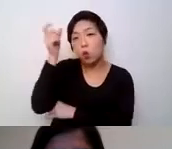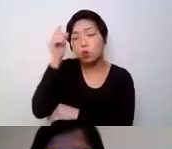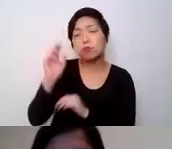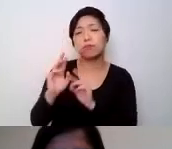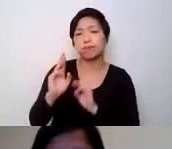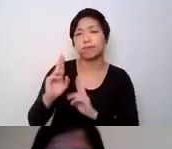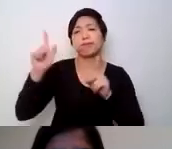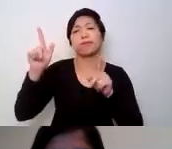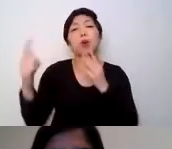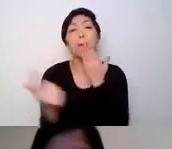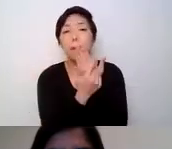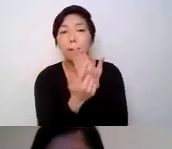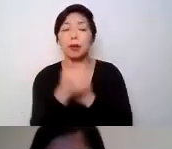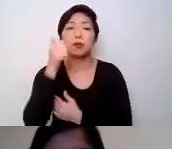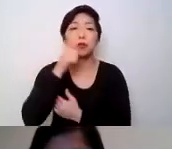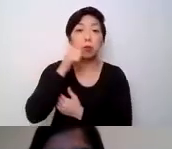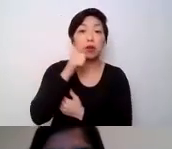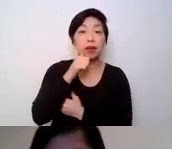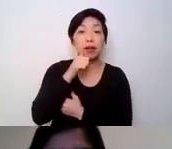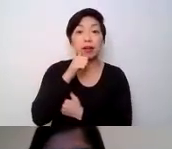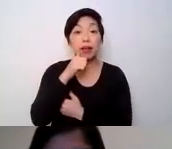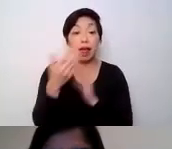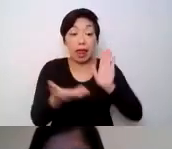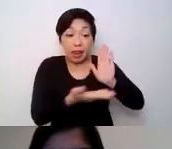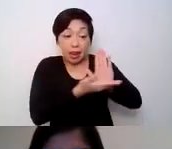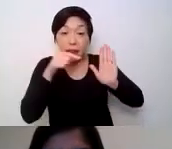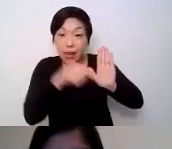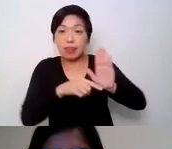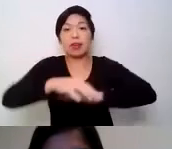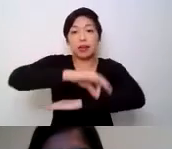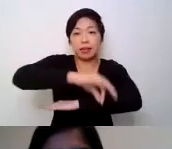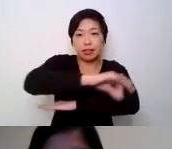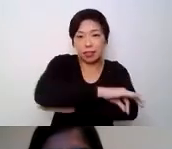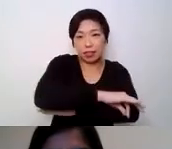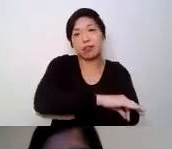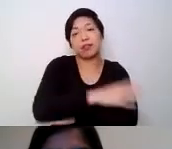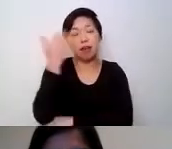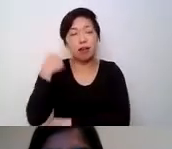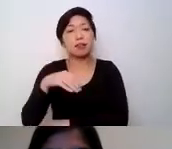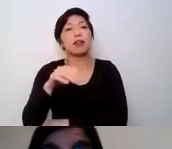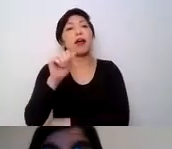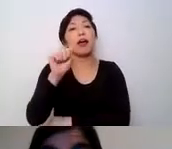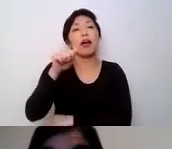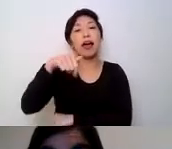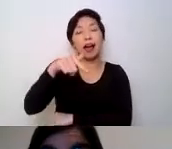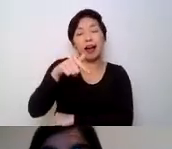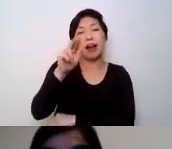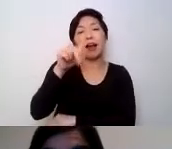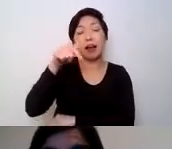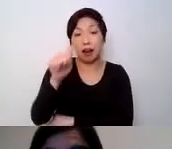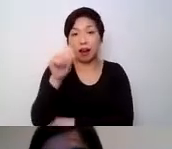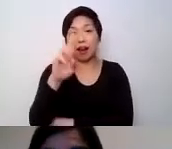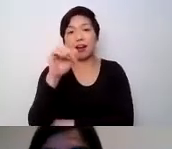papel da mulher com relação a Lina a arquiteta porque ela se chamava arquiteto ela assinava como arquiteto a gente vê que